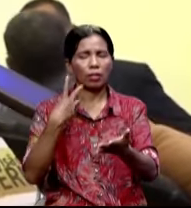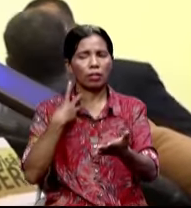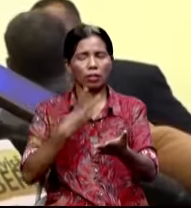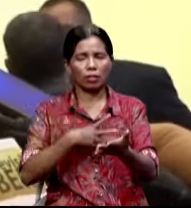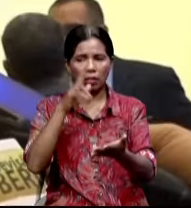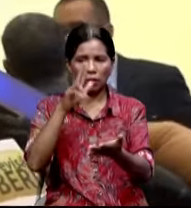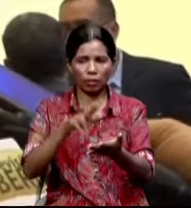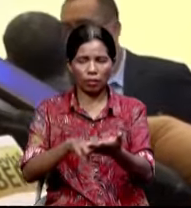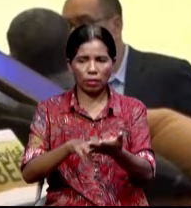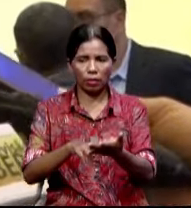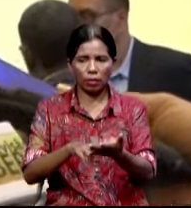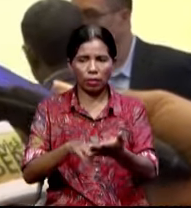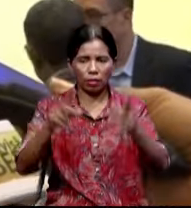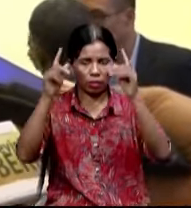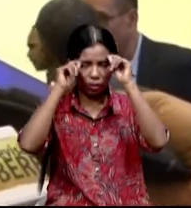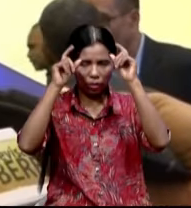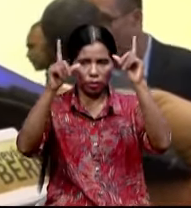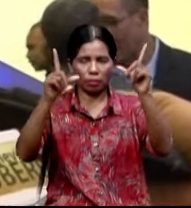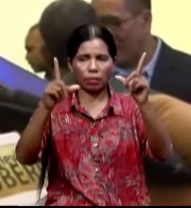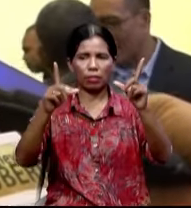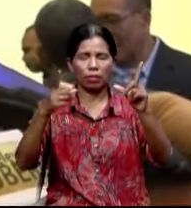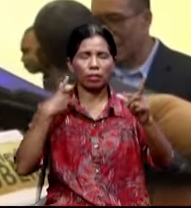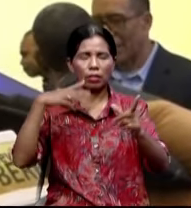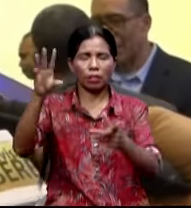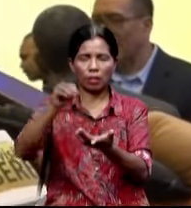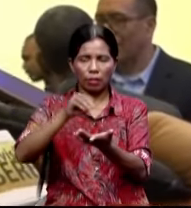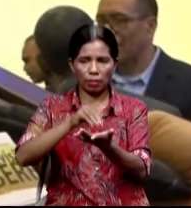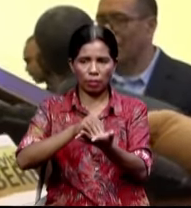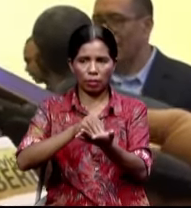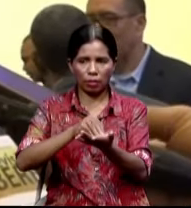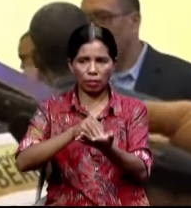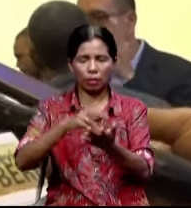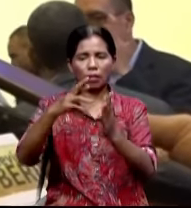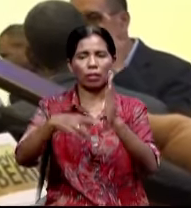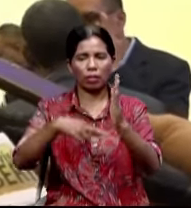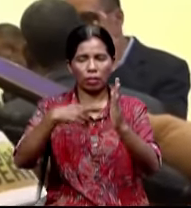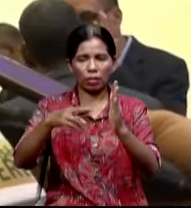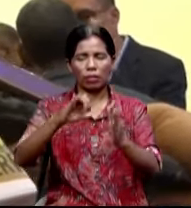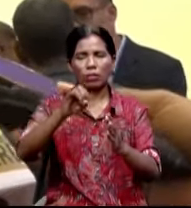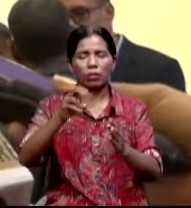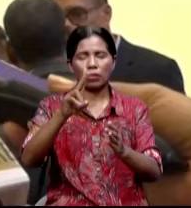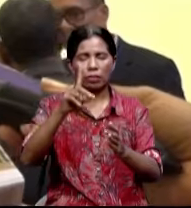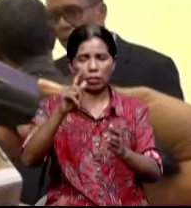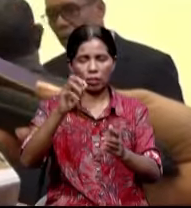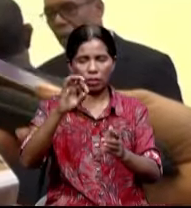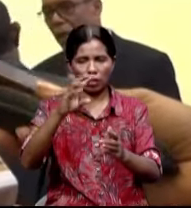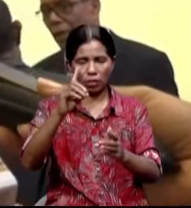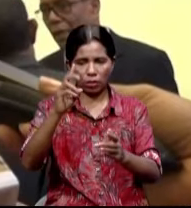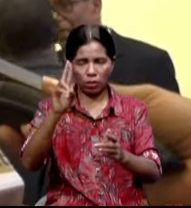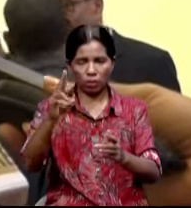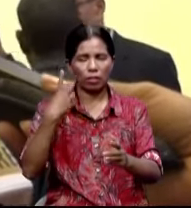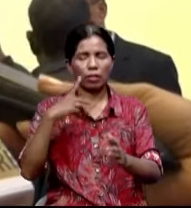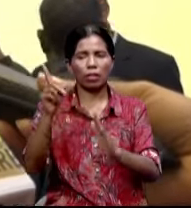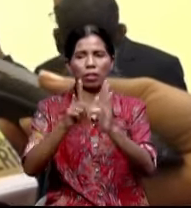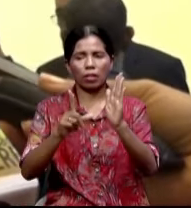ratifica e mos ita aplica no dar regime jurídico. Também é, se tem lei ou